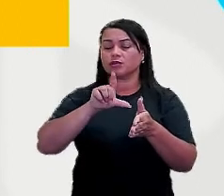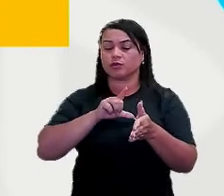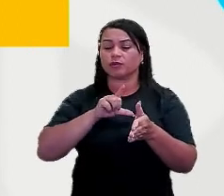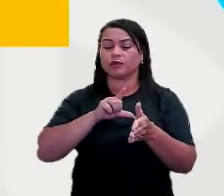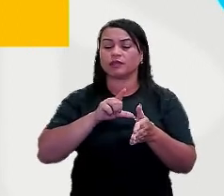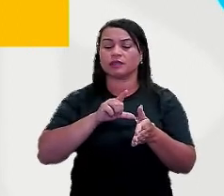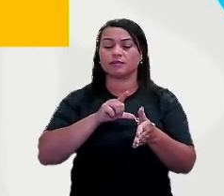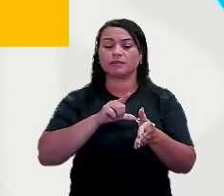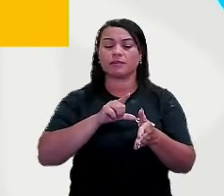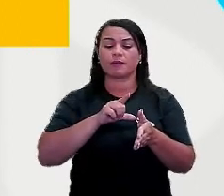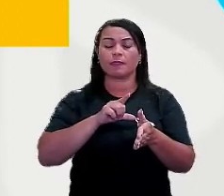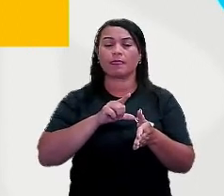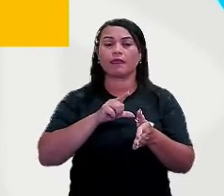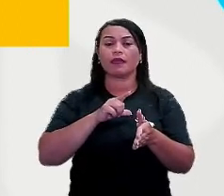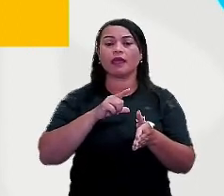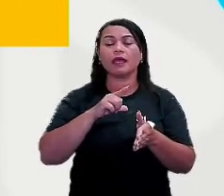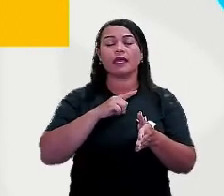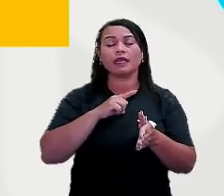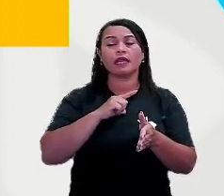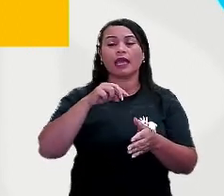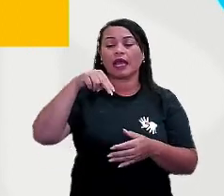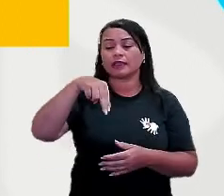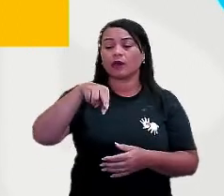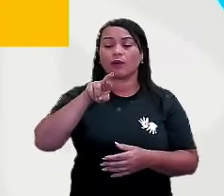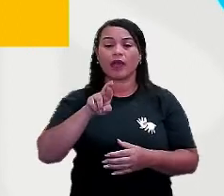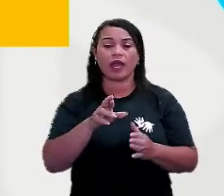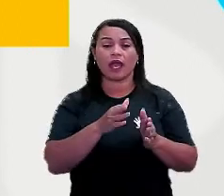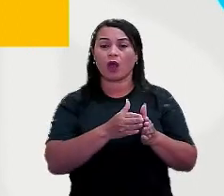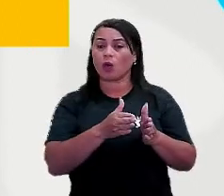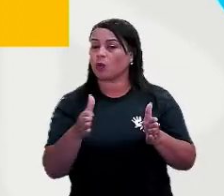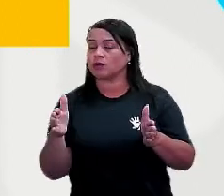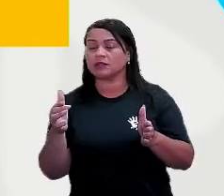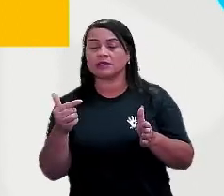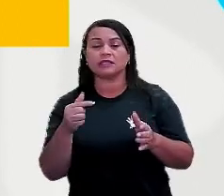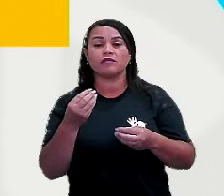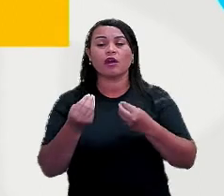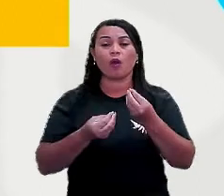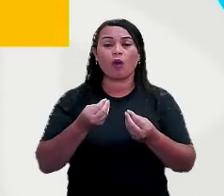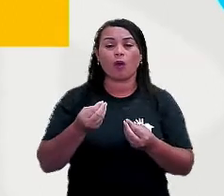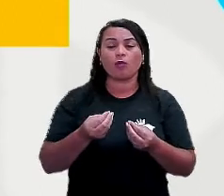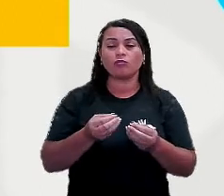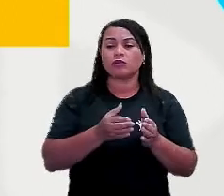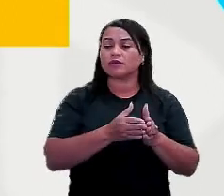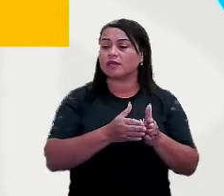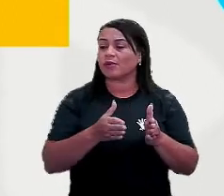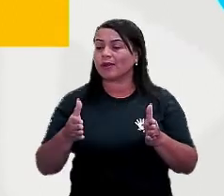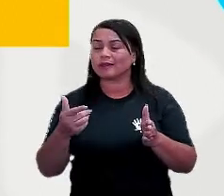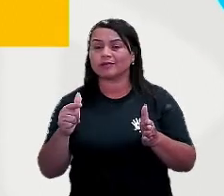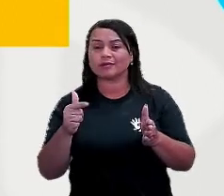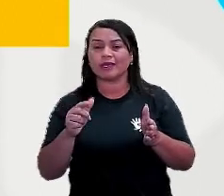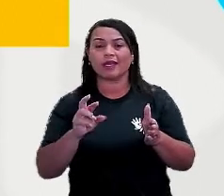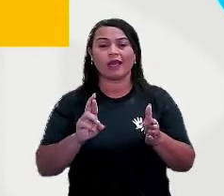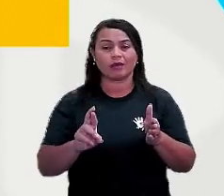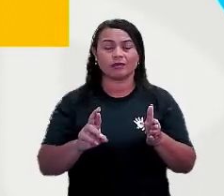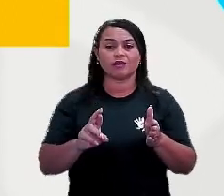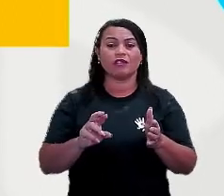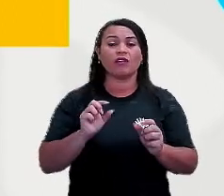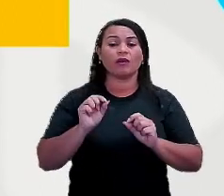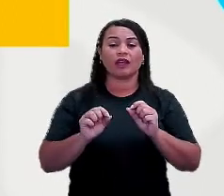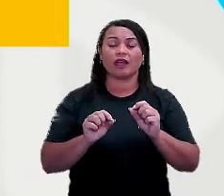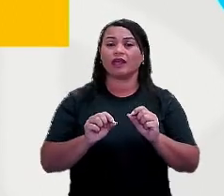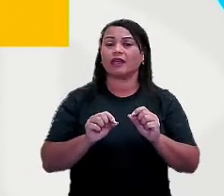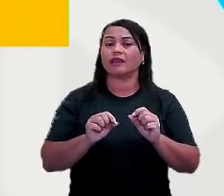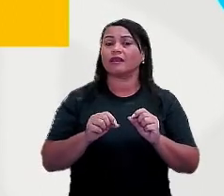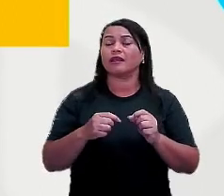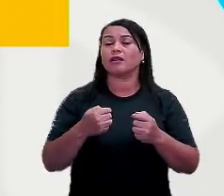antecessores. E uma não recursiva, as sequências não recursivas são aquelas que não dependem